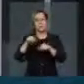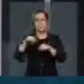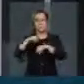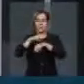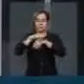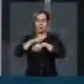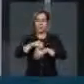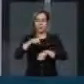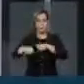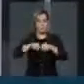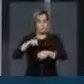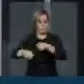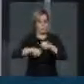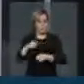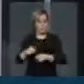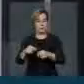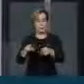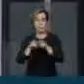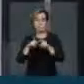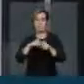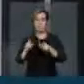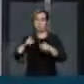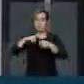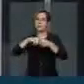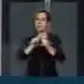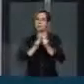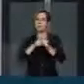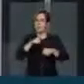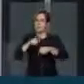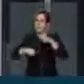integrando muitas vezes o metrô